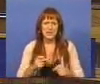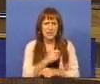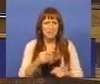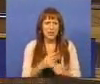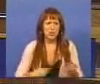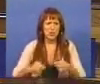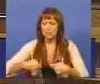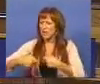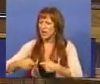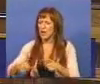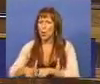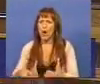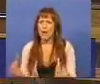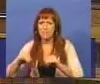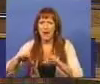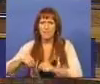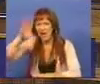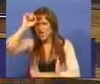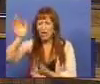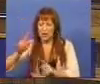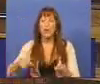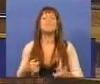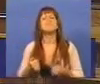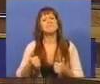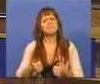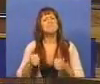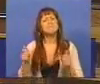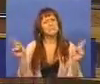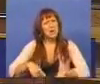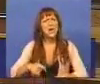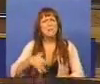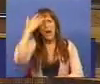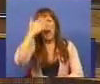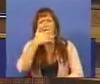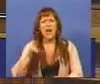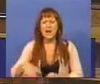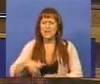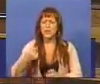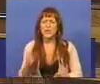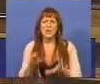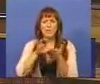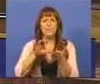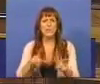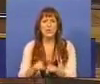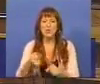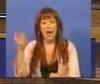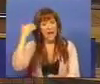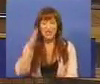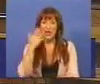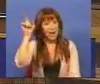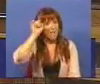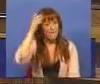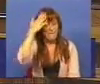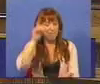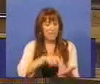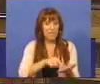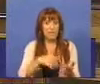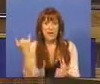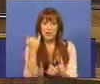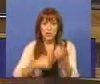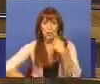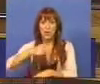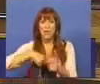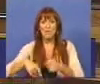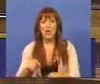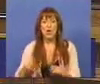encargos adicionais para o Estado. Acompanhamos com facilidade as situações de financiamento que não estavam previstas, segunda volta de